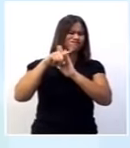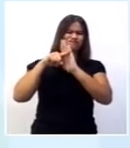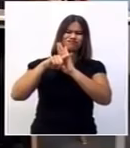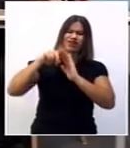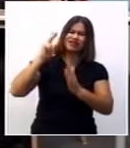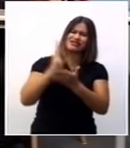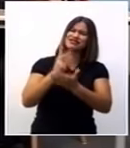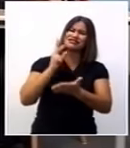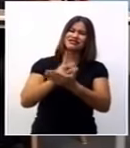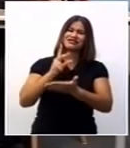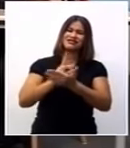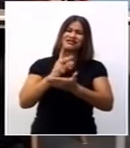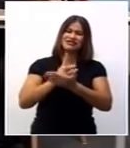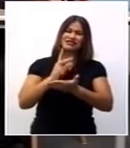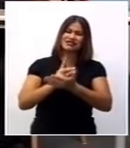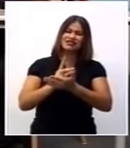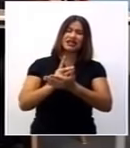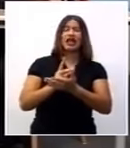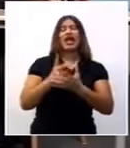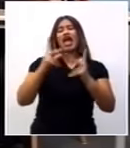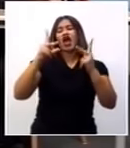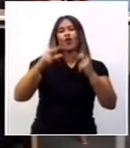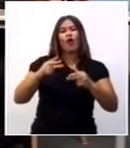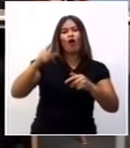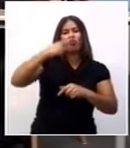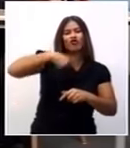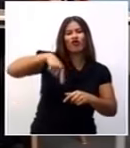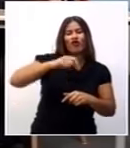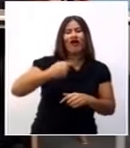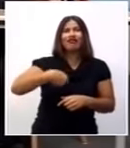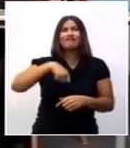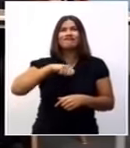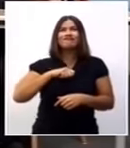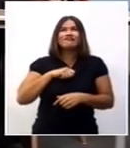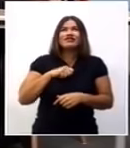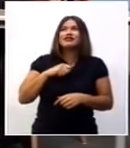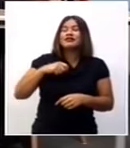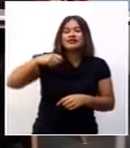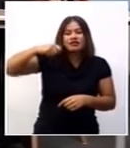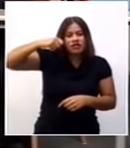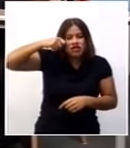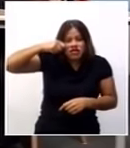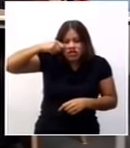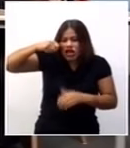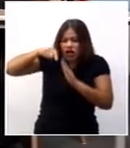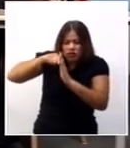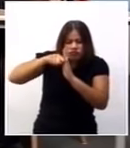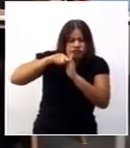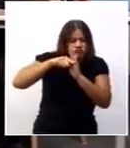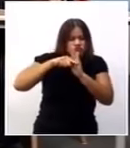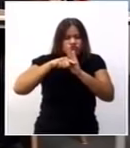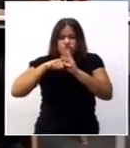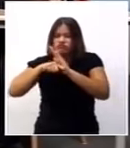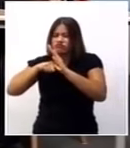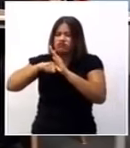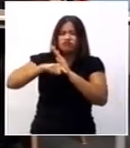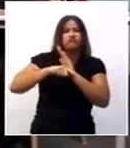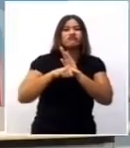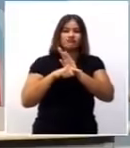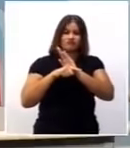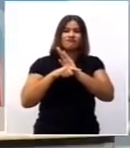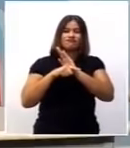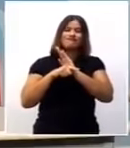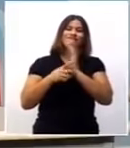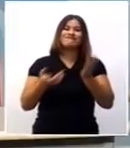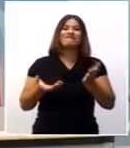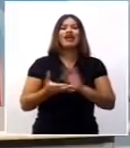Nós dizemos que nós somos pequenos detetives, Sim. que nós investigamos a história a partir das fontes históricas. É como